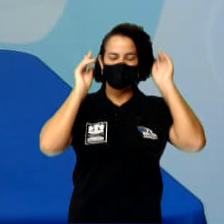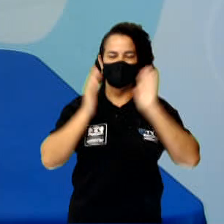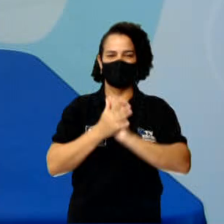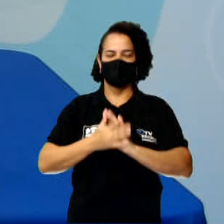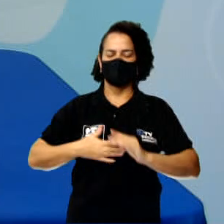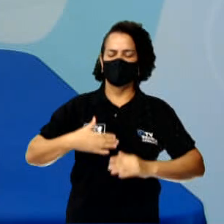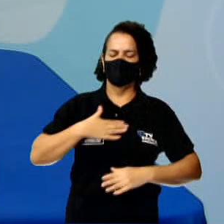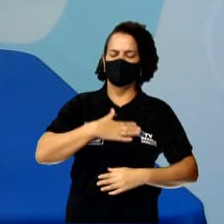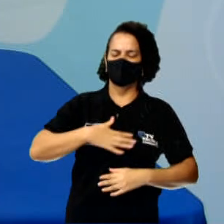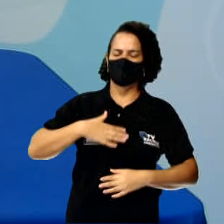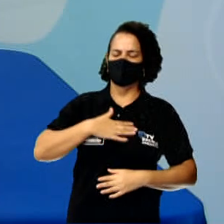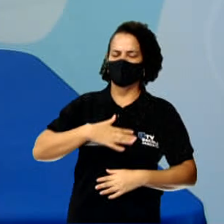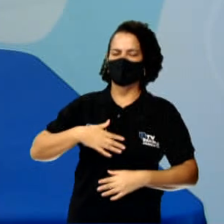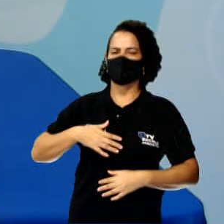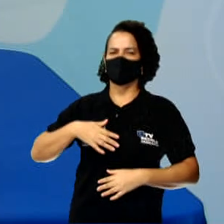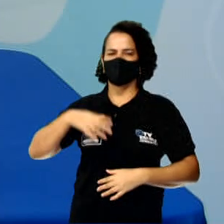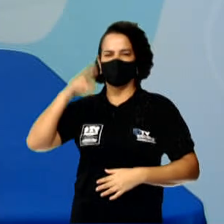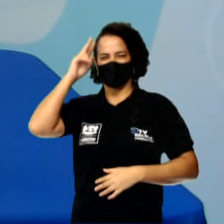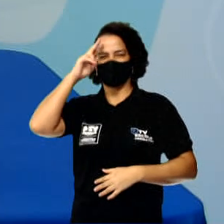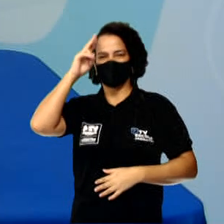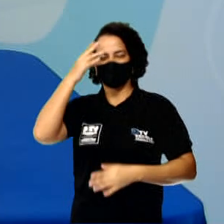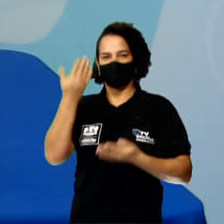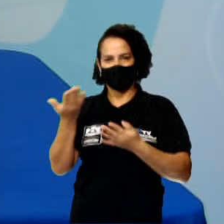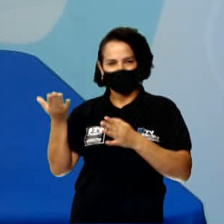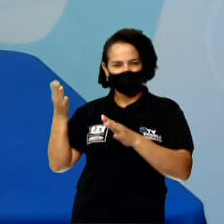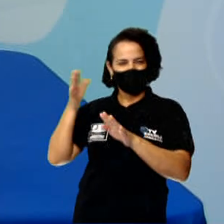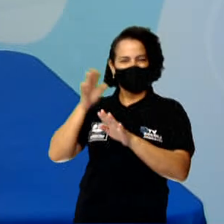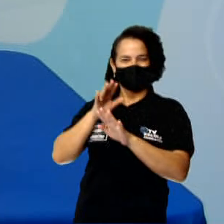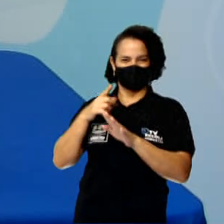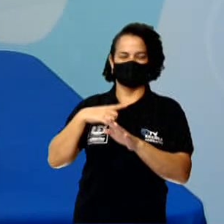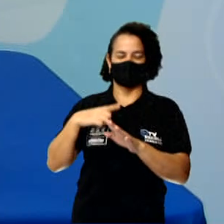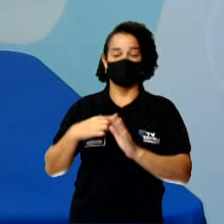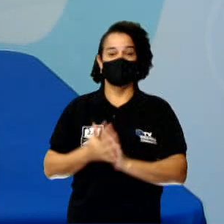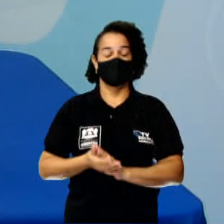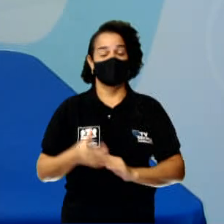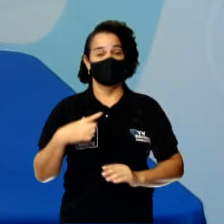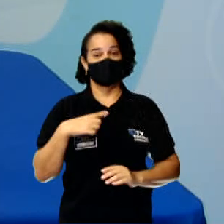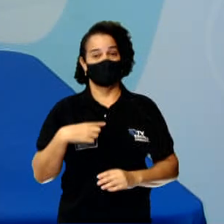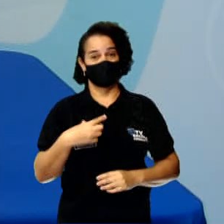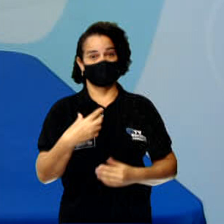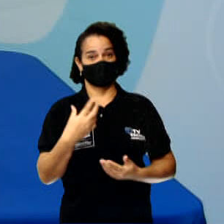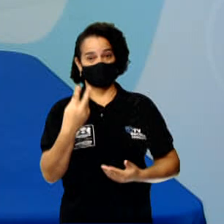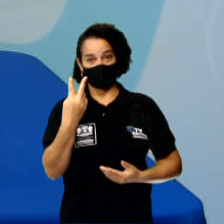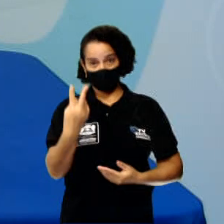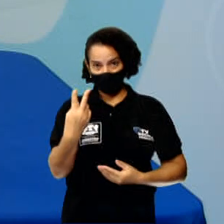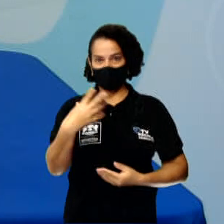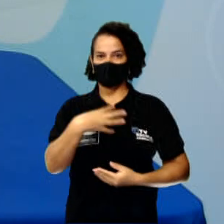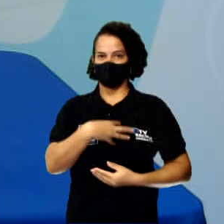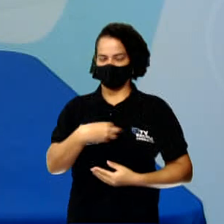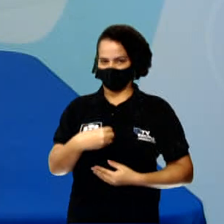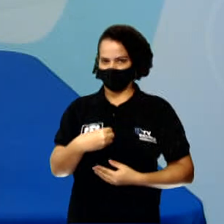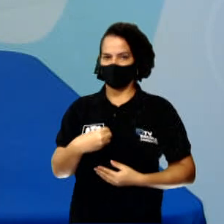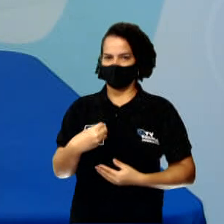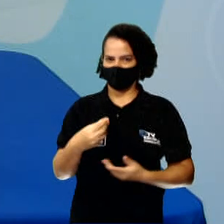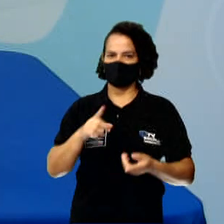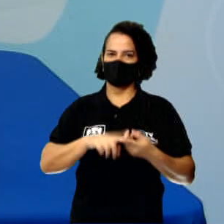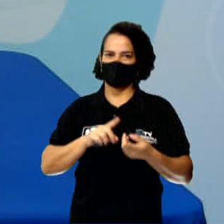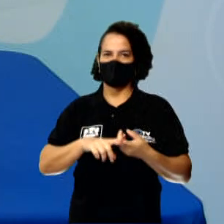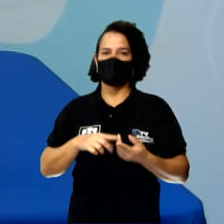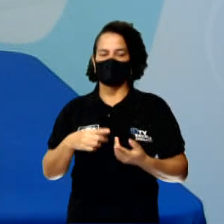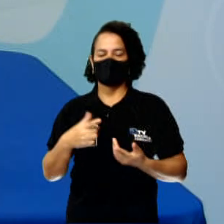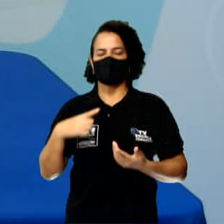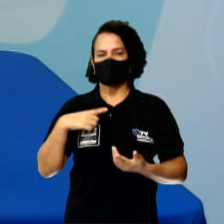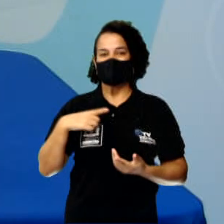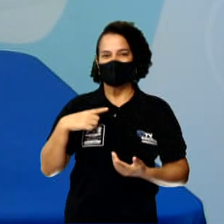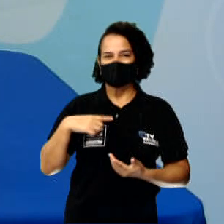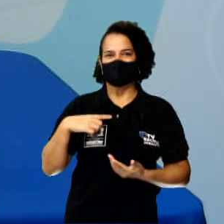muito de contar a história que está por trás da história. Eu tenho uma filha, tenho duas sobrinhas, e a minha mãe, a avó delas, para mim é uma verdadeira